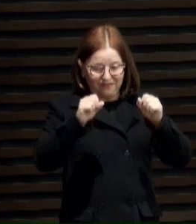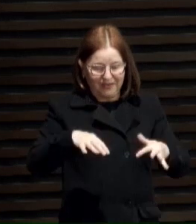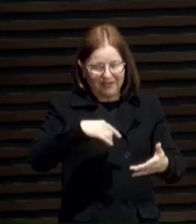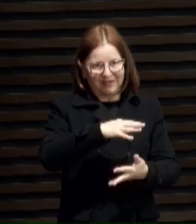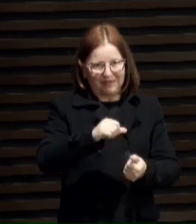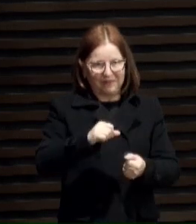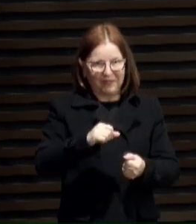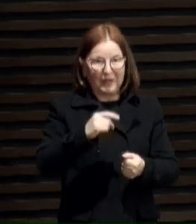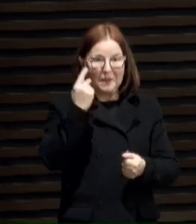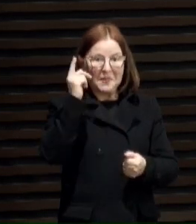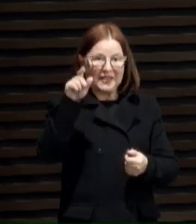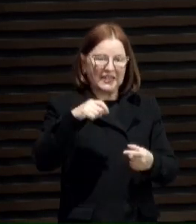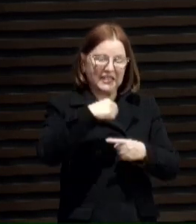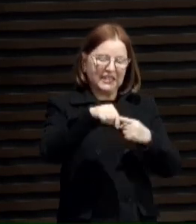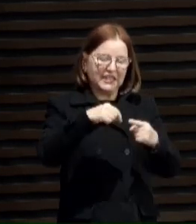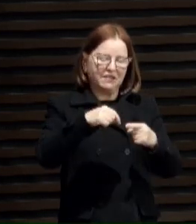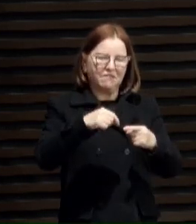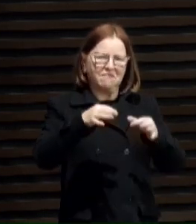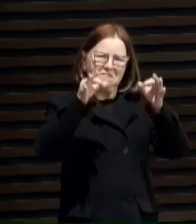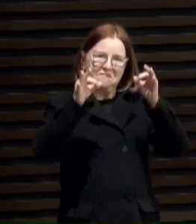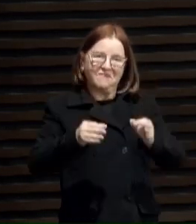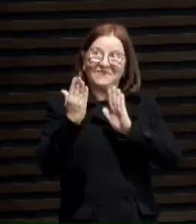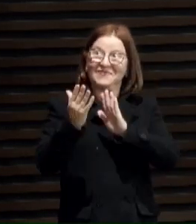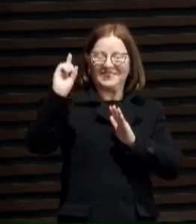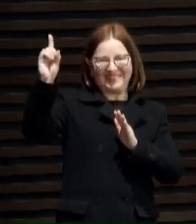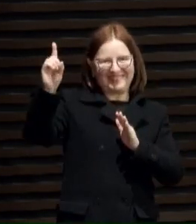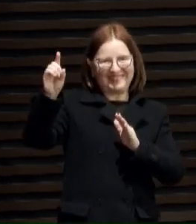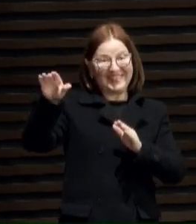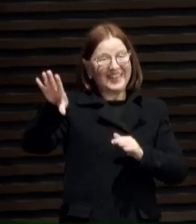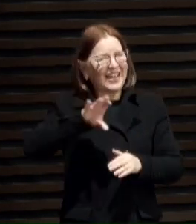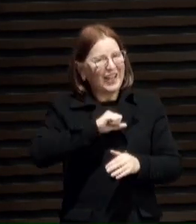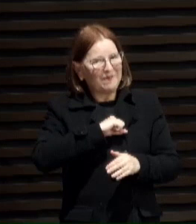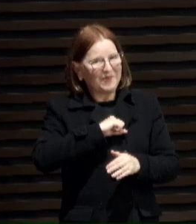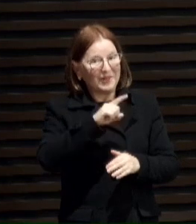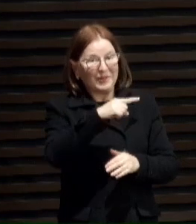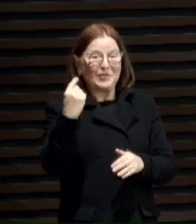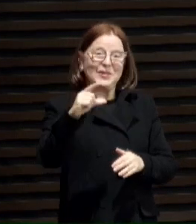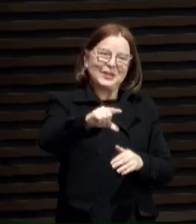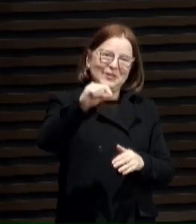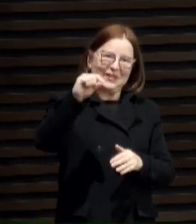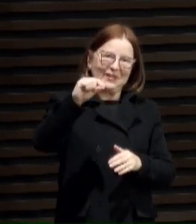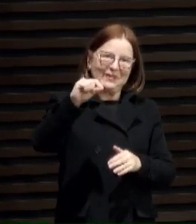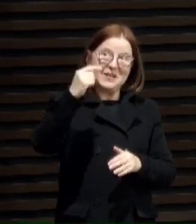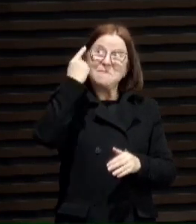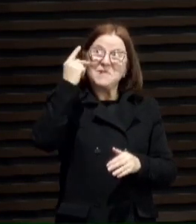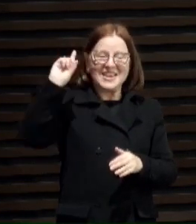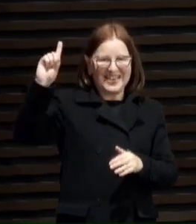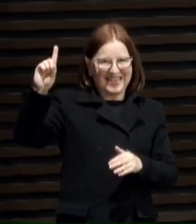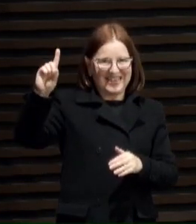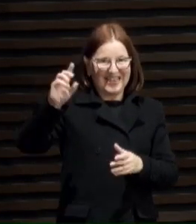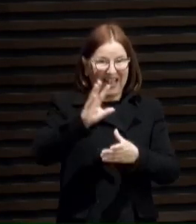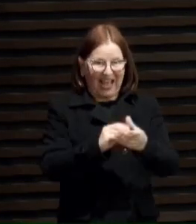santos e irrepreensíveis perante ele, e em amor nos predestinou para ele, para a adoção